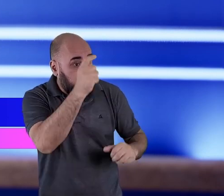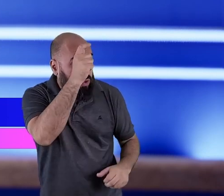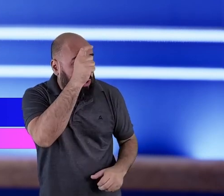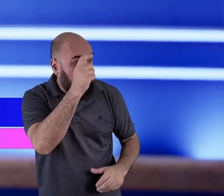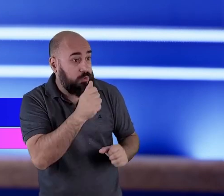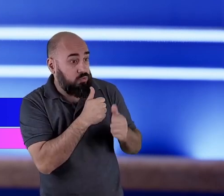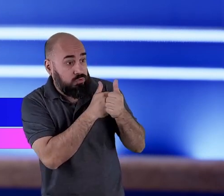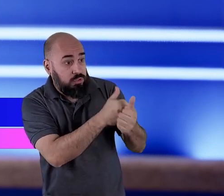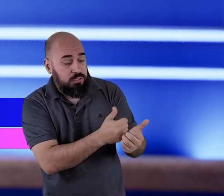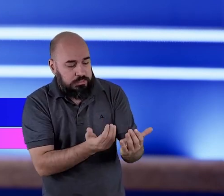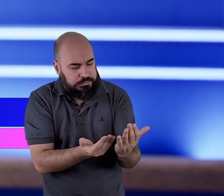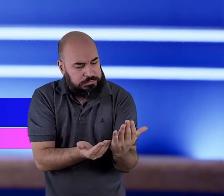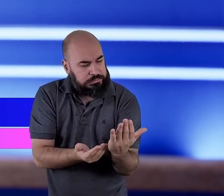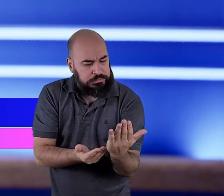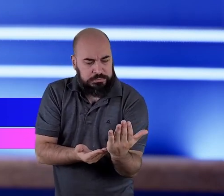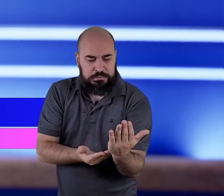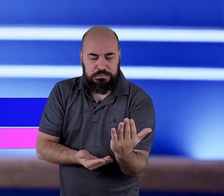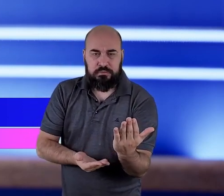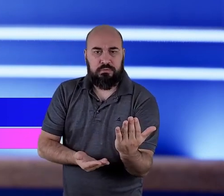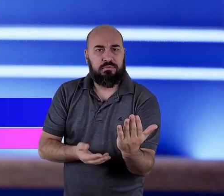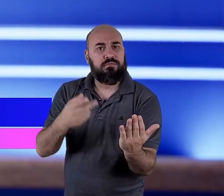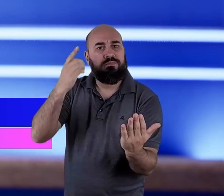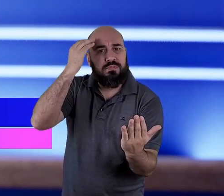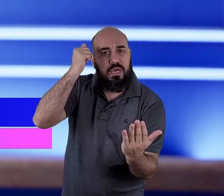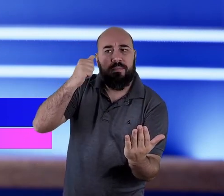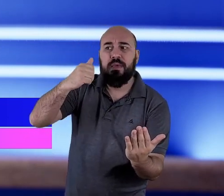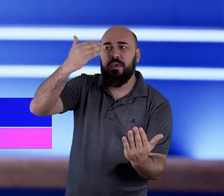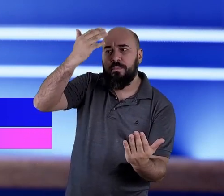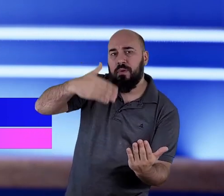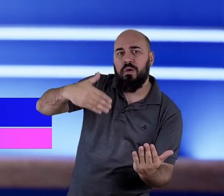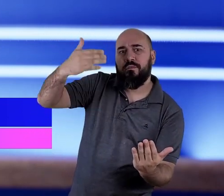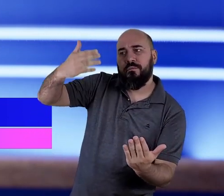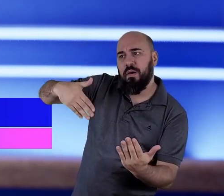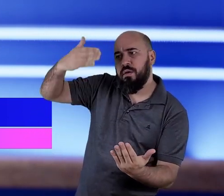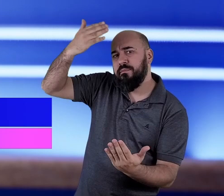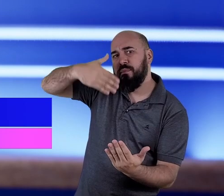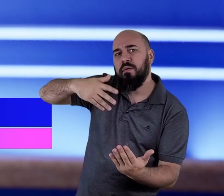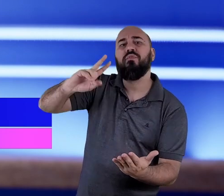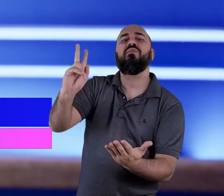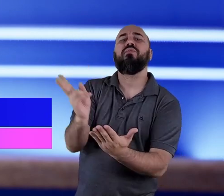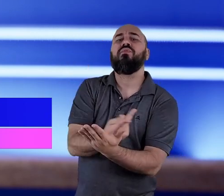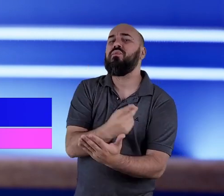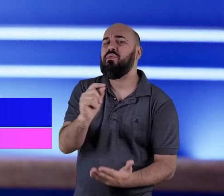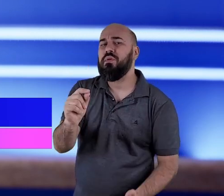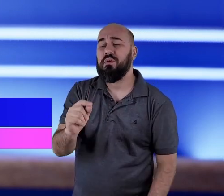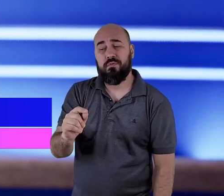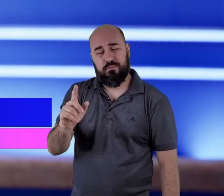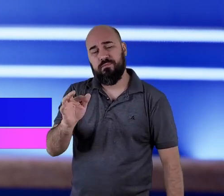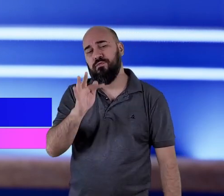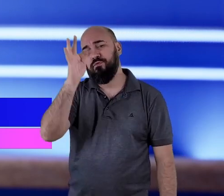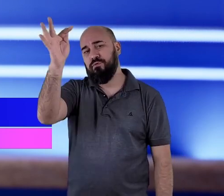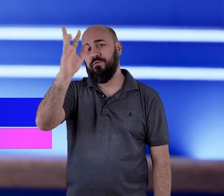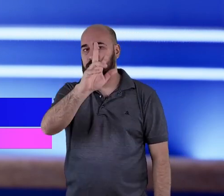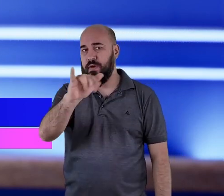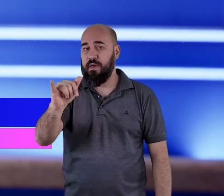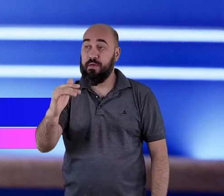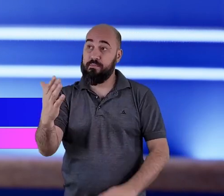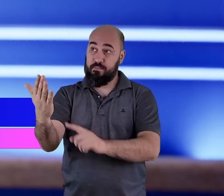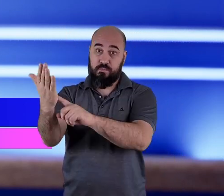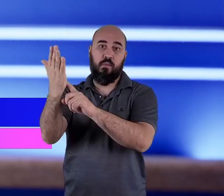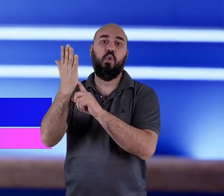decisões finais de Deus. Saberemos o que hoje não sabemos e veremos como o Senhor